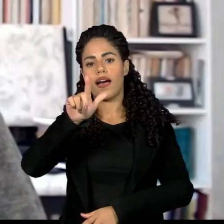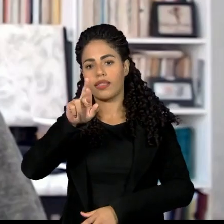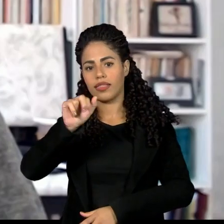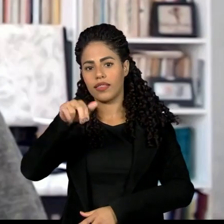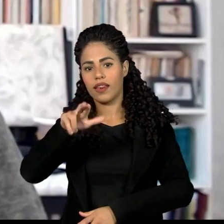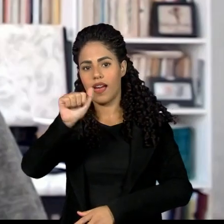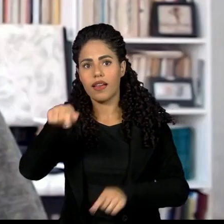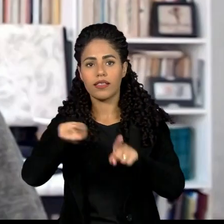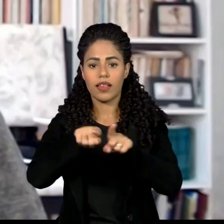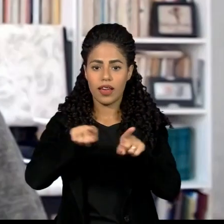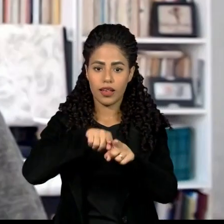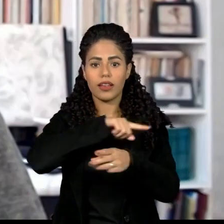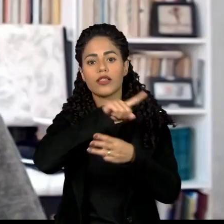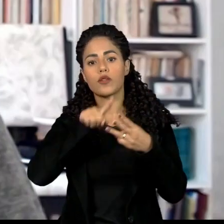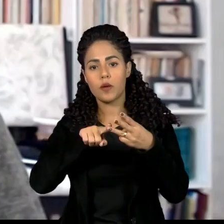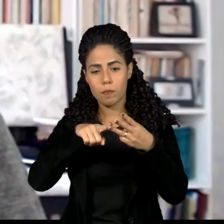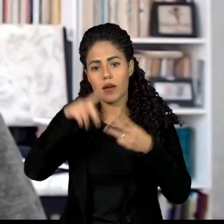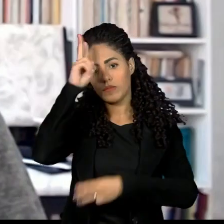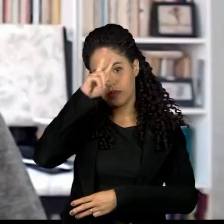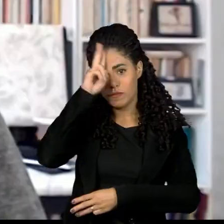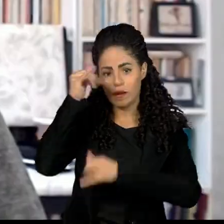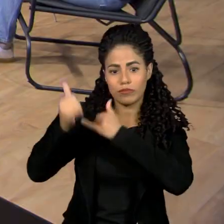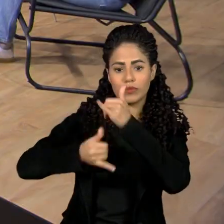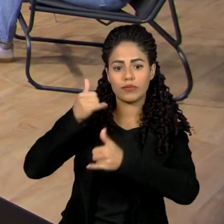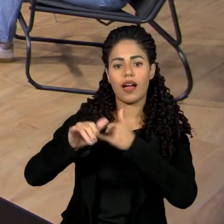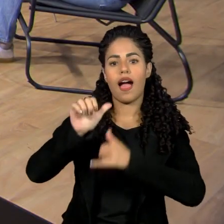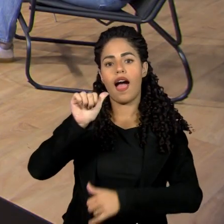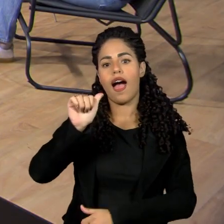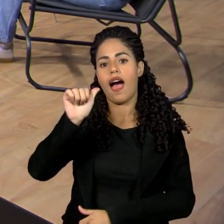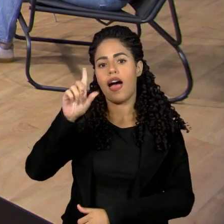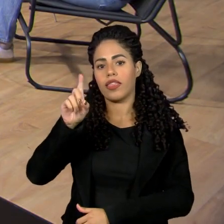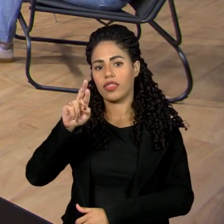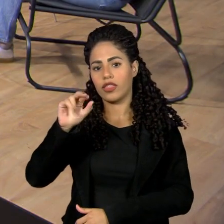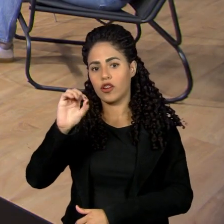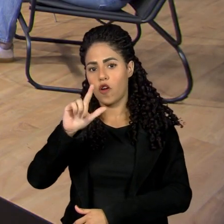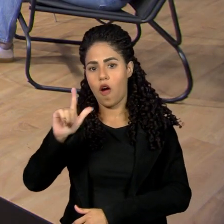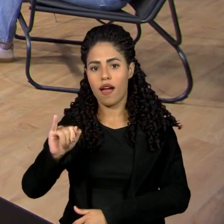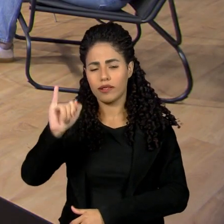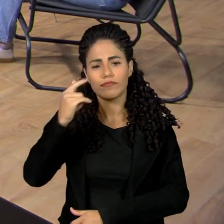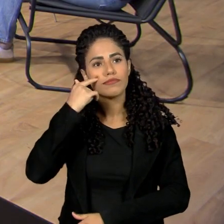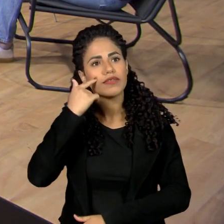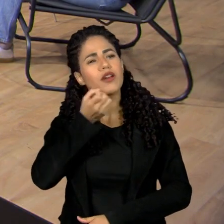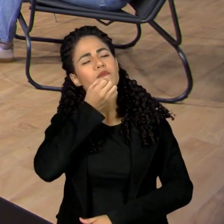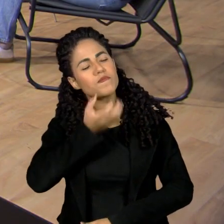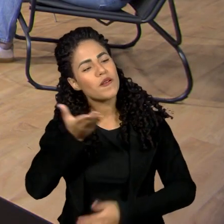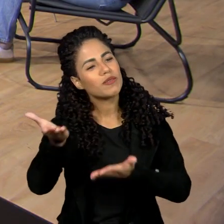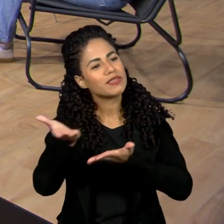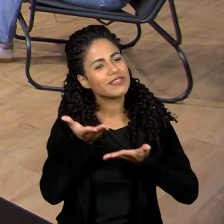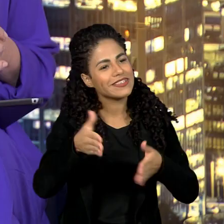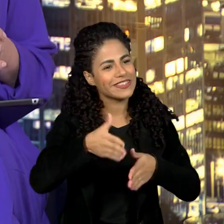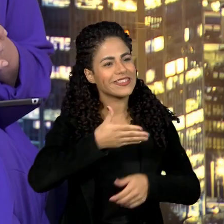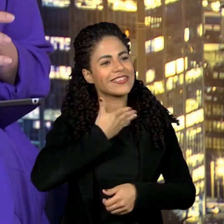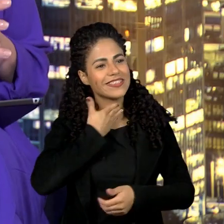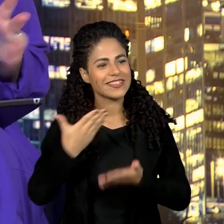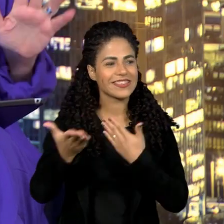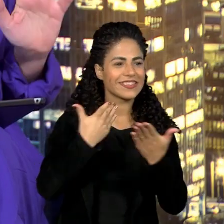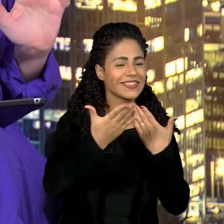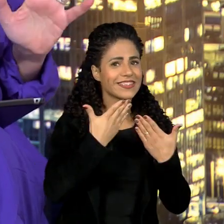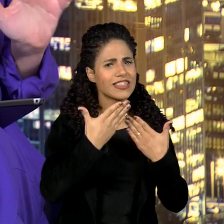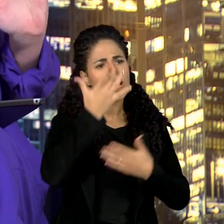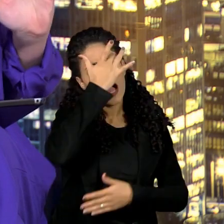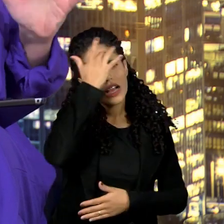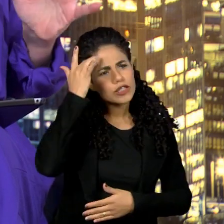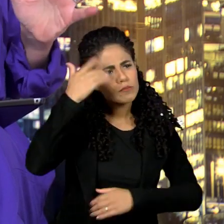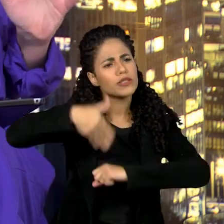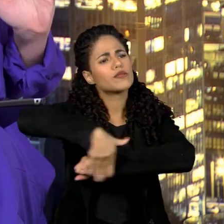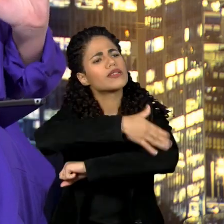de folclore, Andrioli Costa. Que bom que vocês estão aqui para essa conversa com a gente. As pessoas nas ruas aí